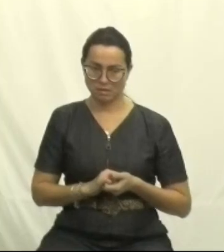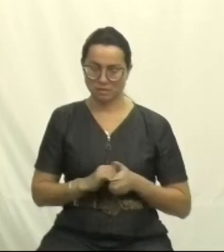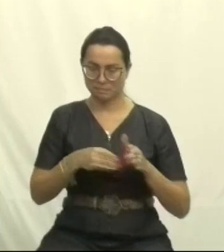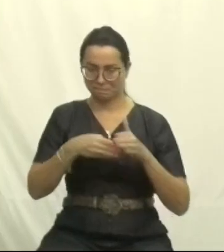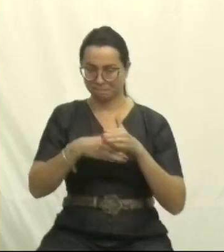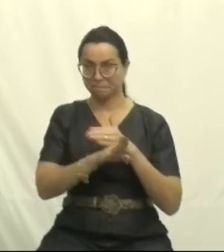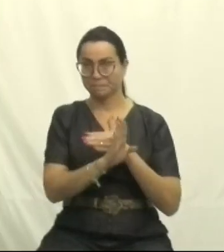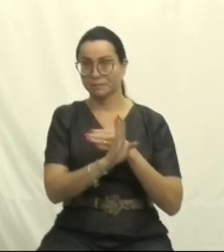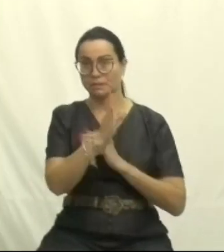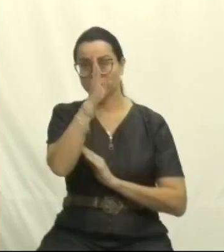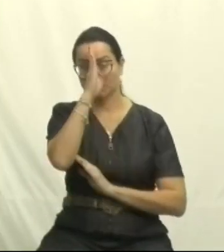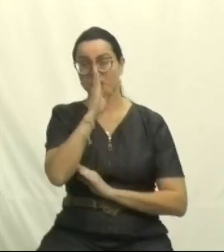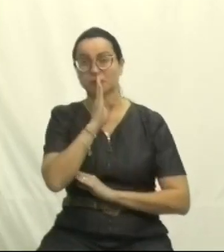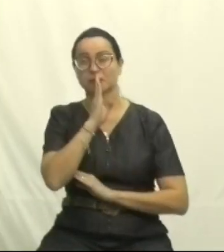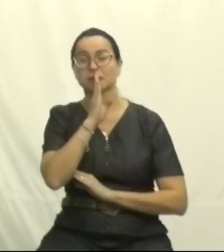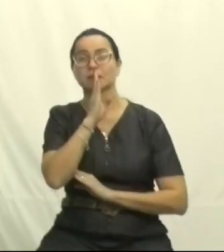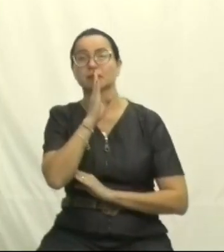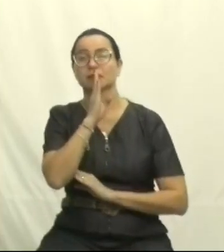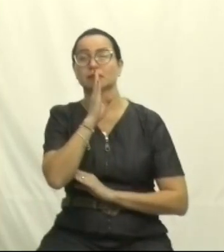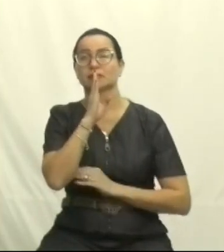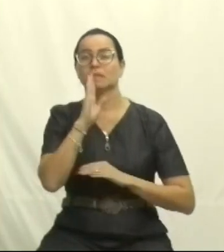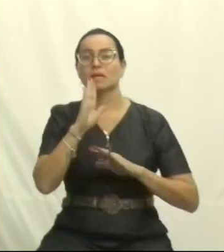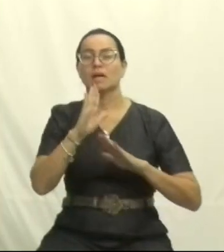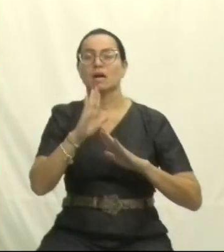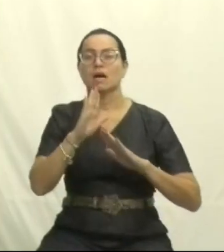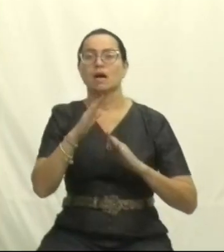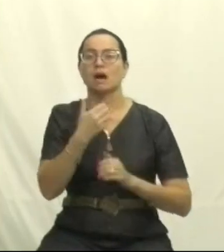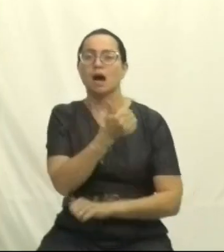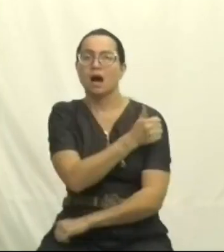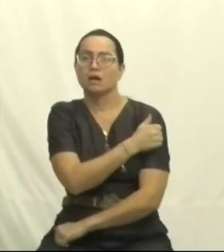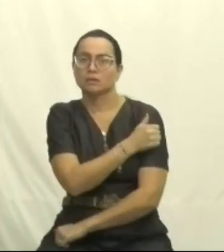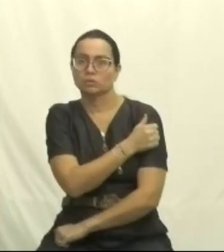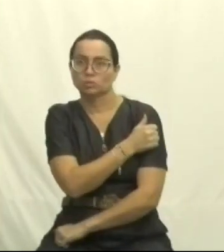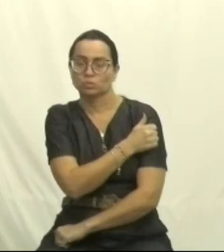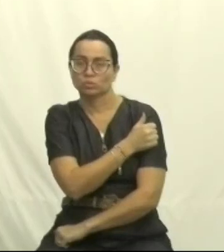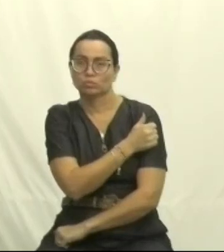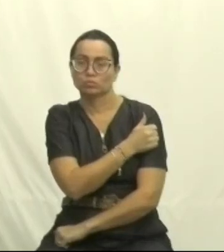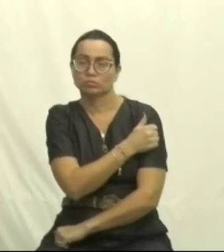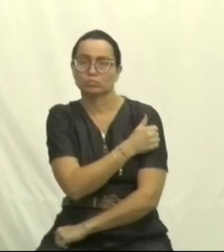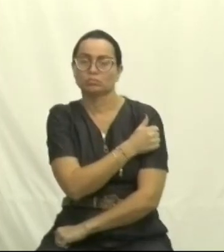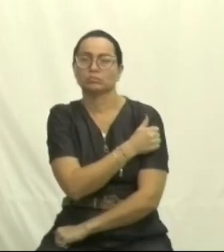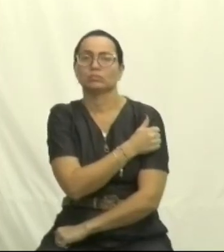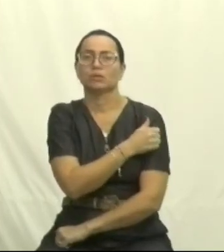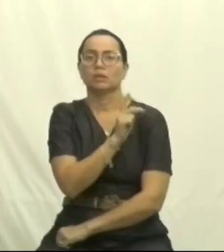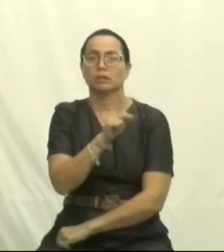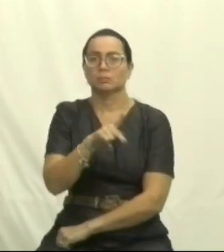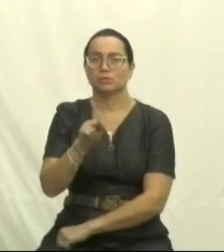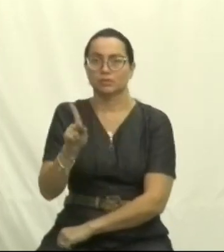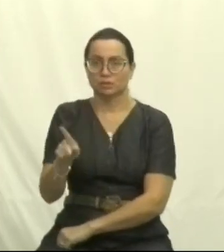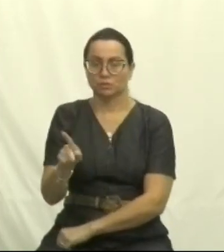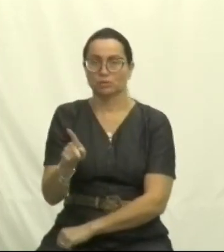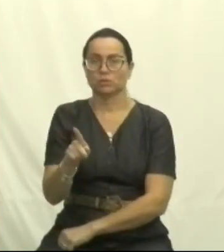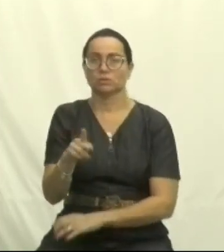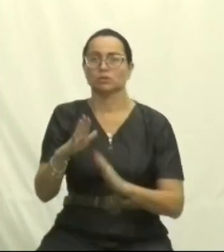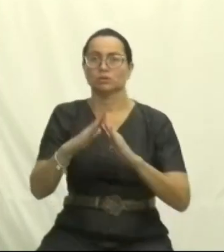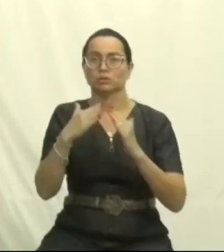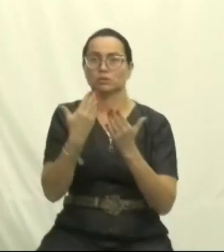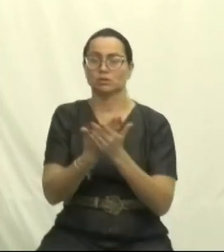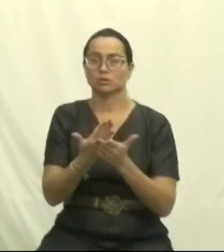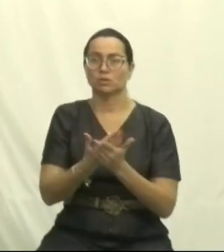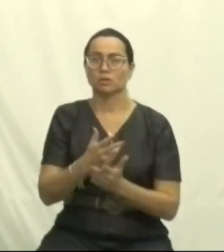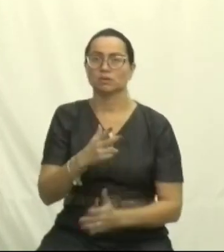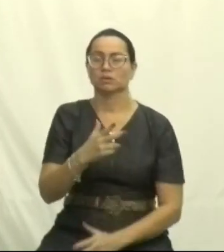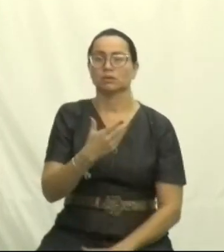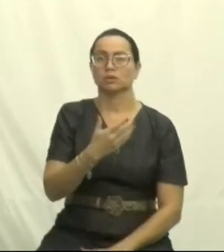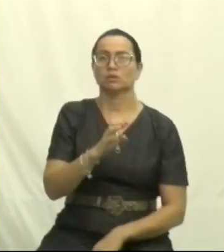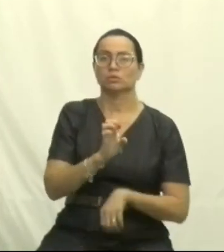gratuita aos estudantes e professores da rede municipal e estadual, incluindo a FASC, no